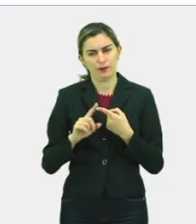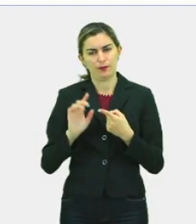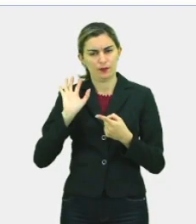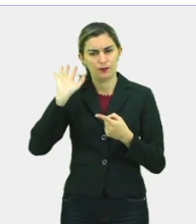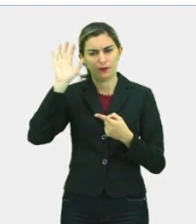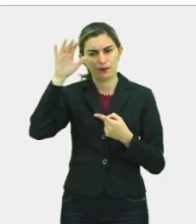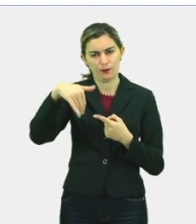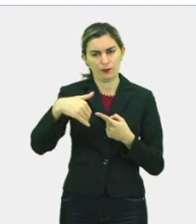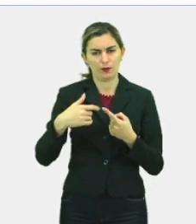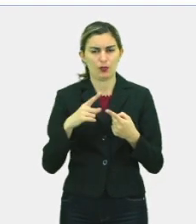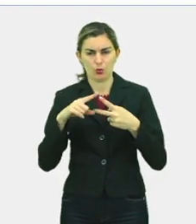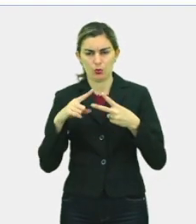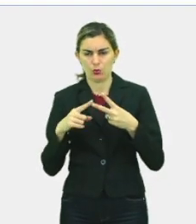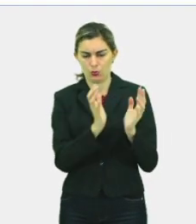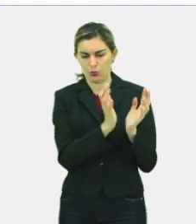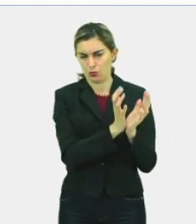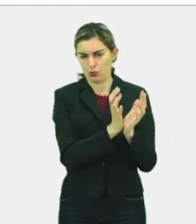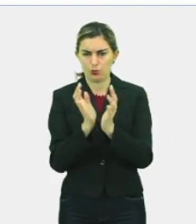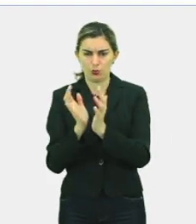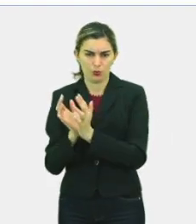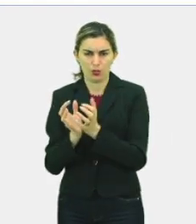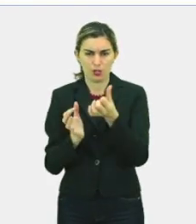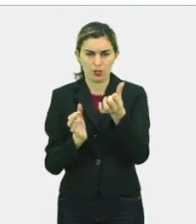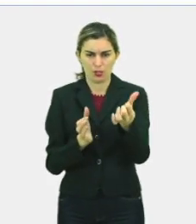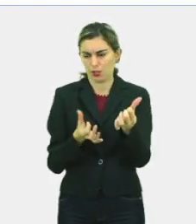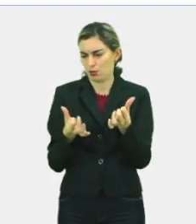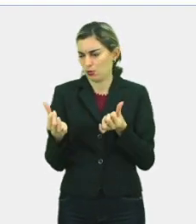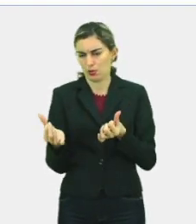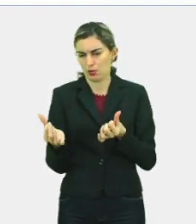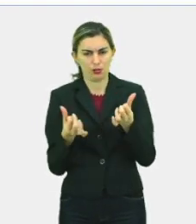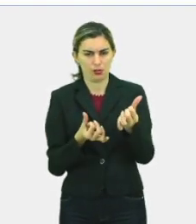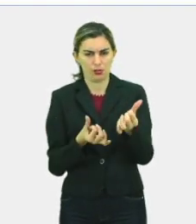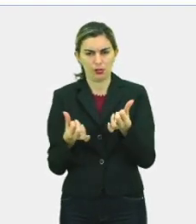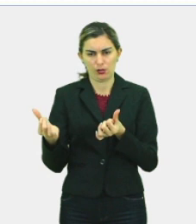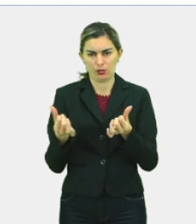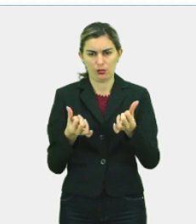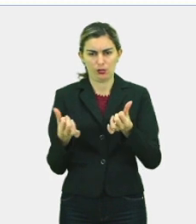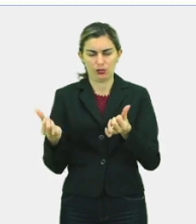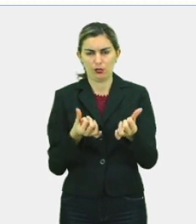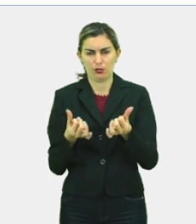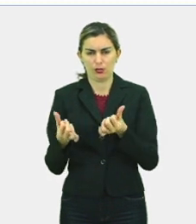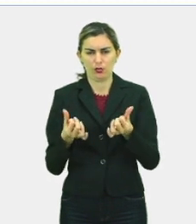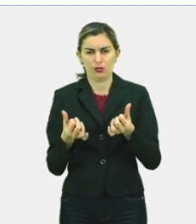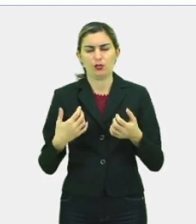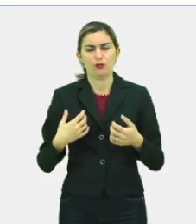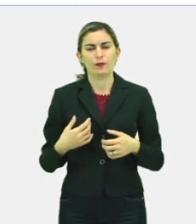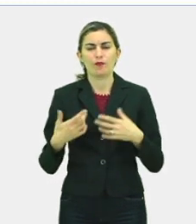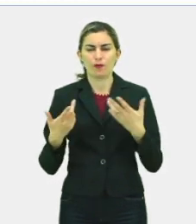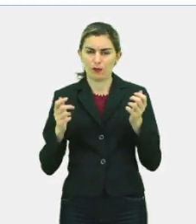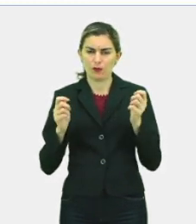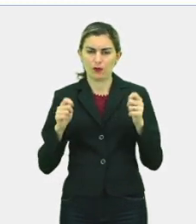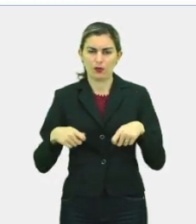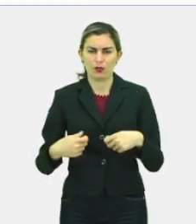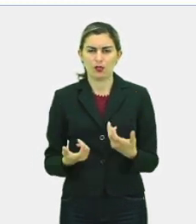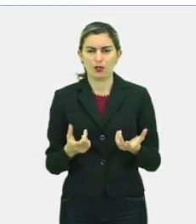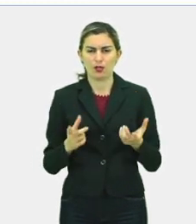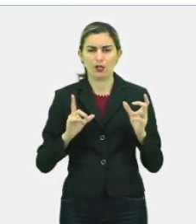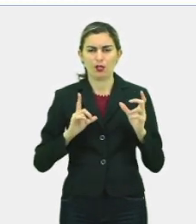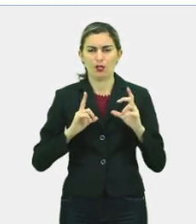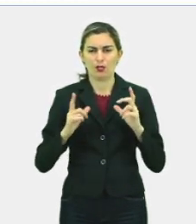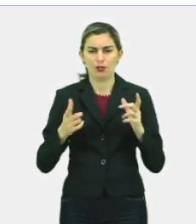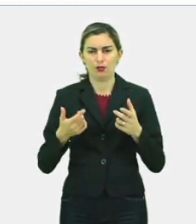Primeira coisa, o voleibol é formado por duas equipes contendo 6 pessoas de cada lado da equipe. Pode ter também, óbvio,